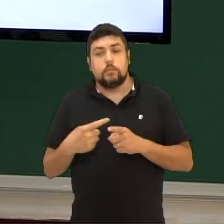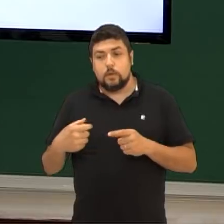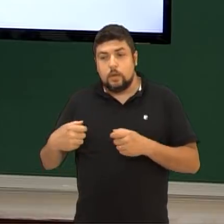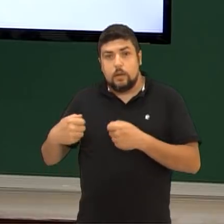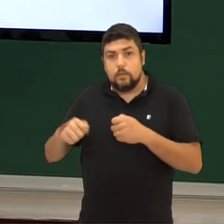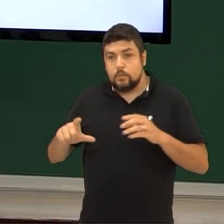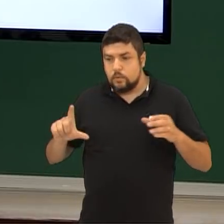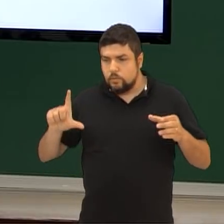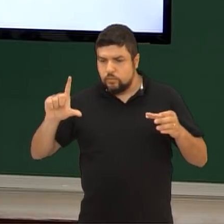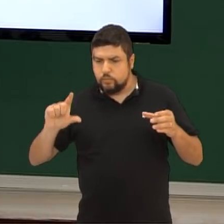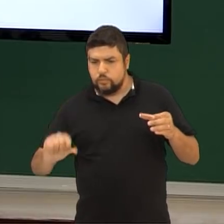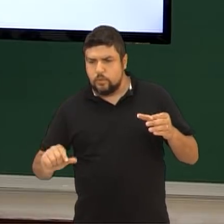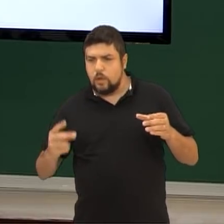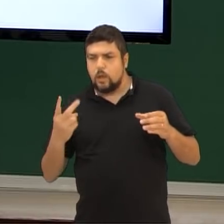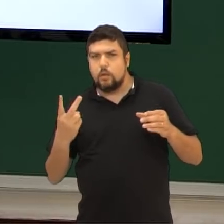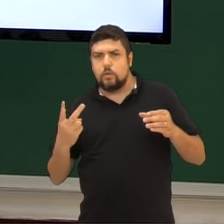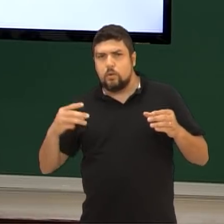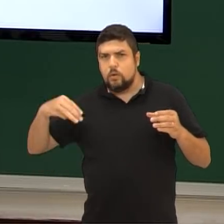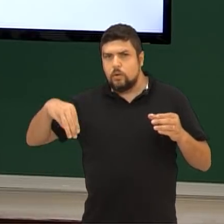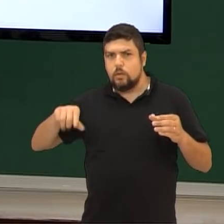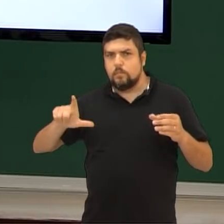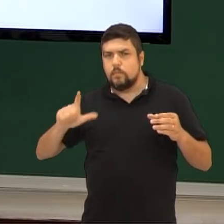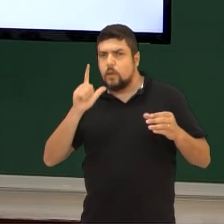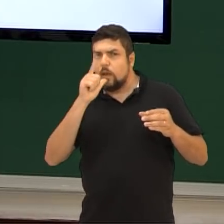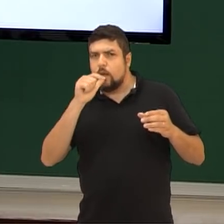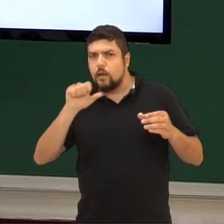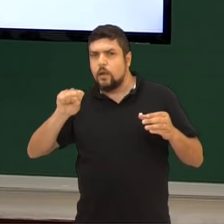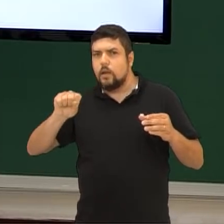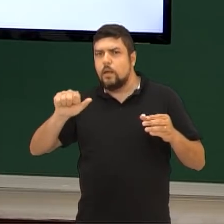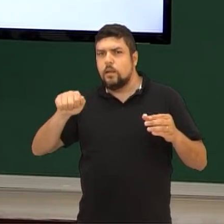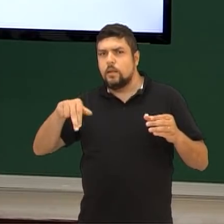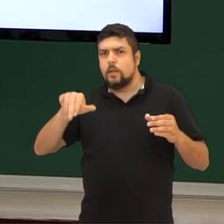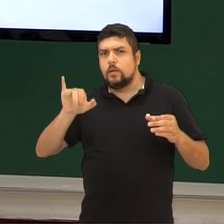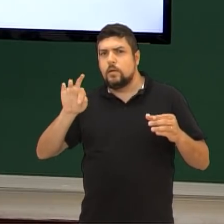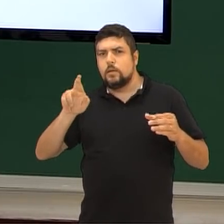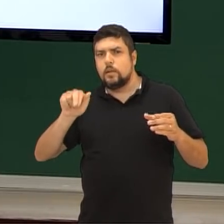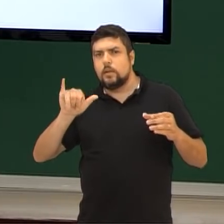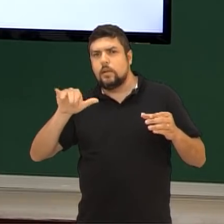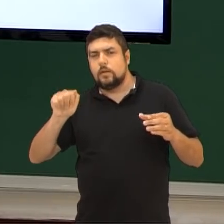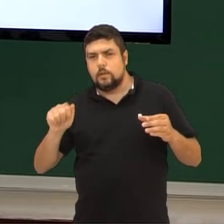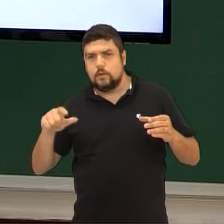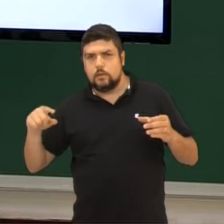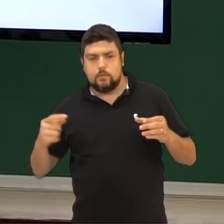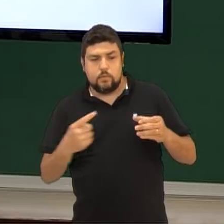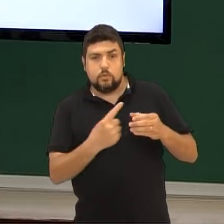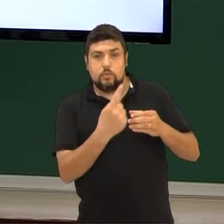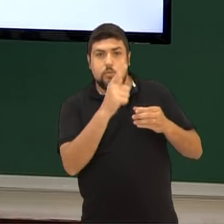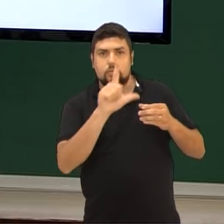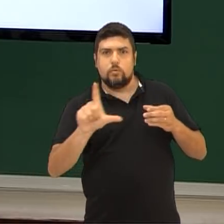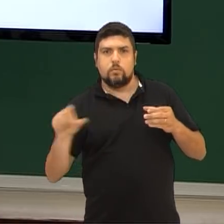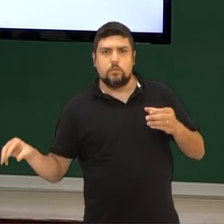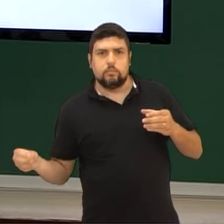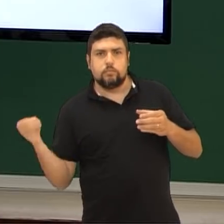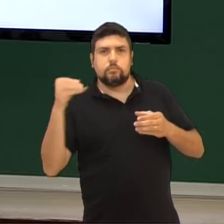utilizado 2 ml de água sanitária para 1 litro.